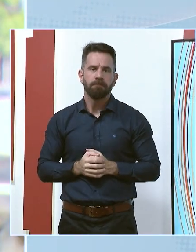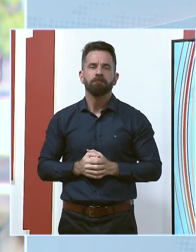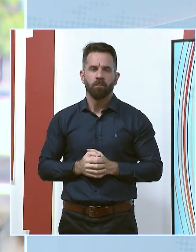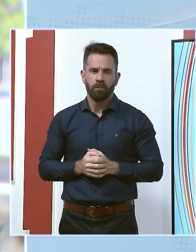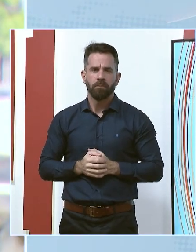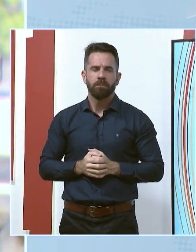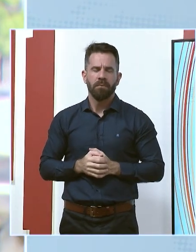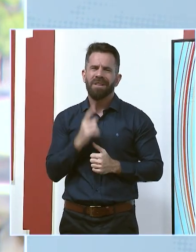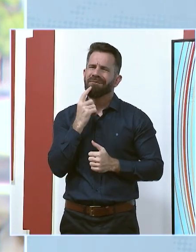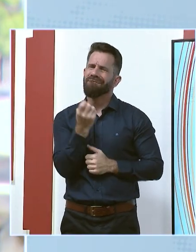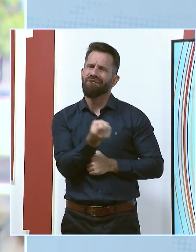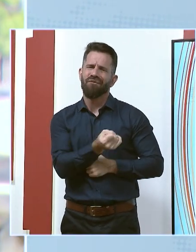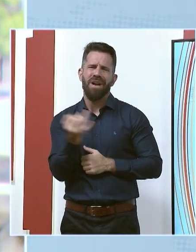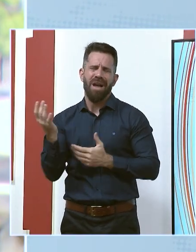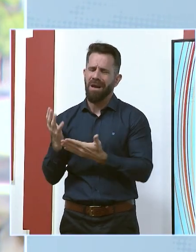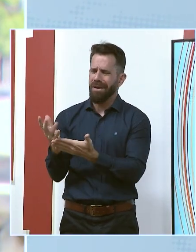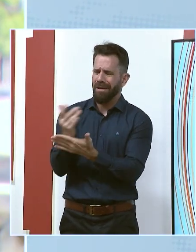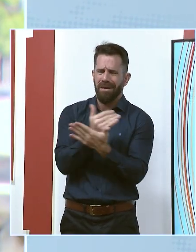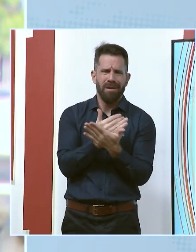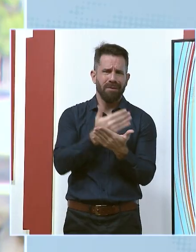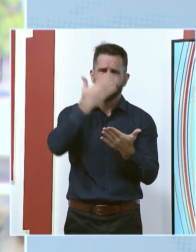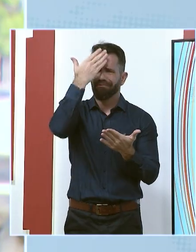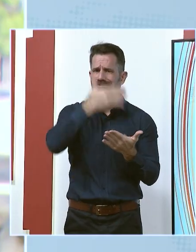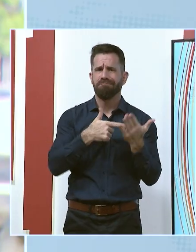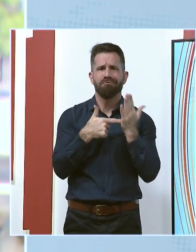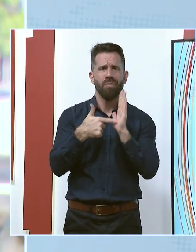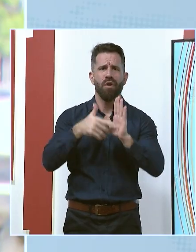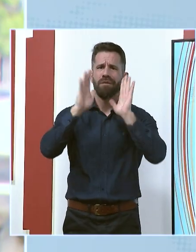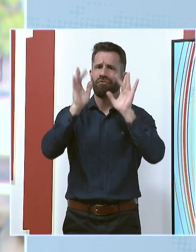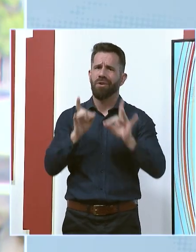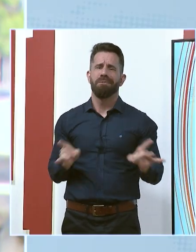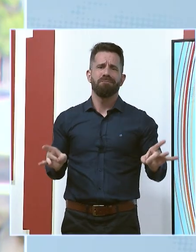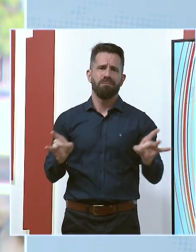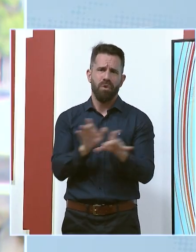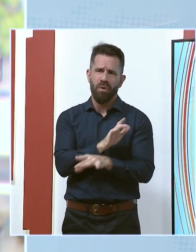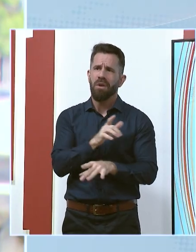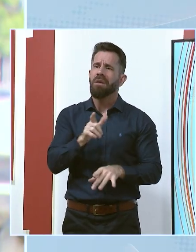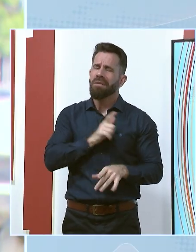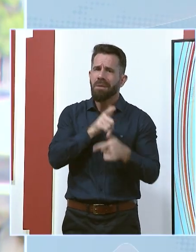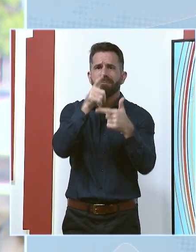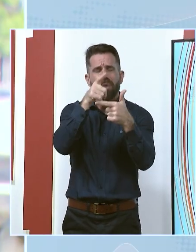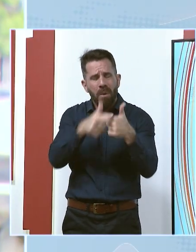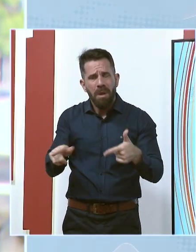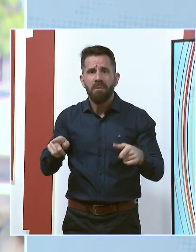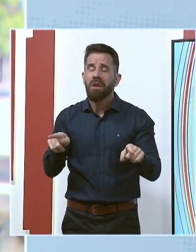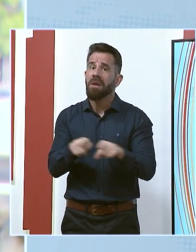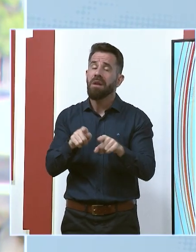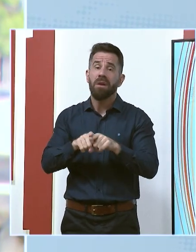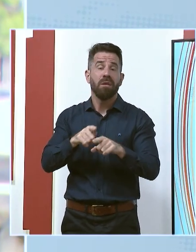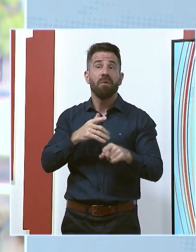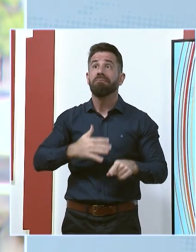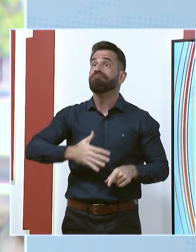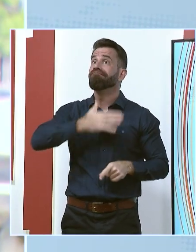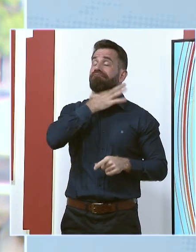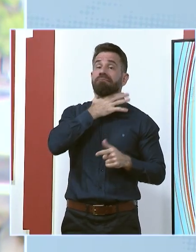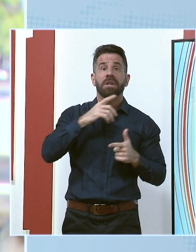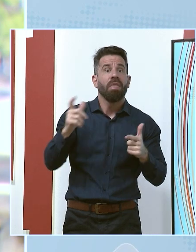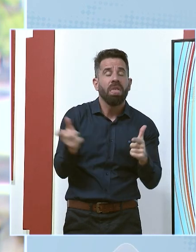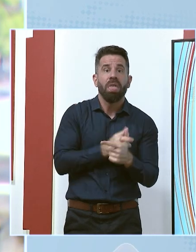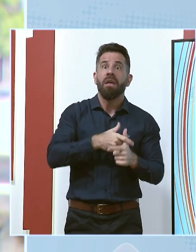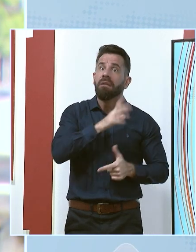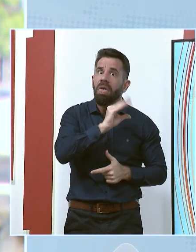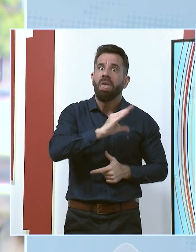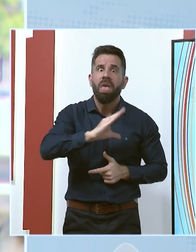do número de pessoas com problemas com apostas no Brasil. Elas aparecem nas estatísticas de endividamento, nas centenas